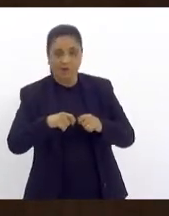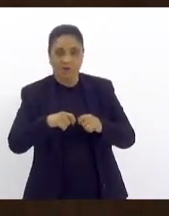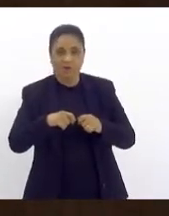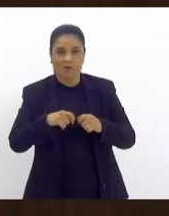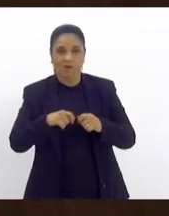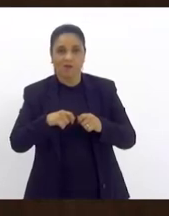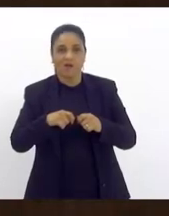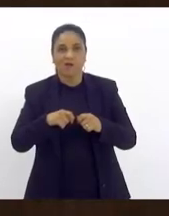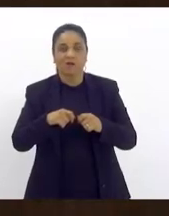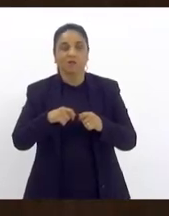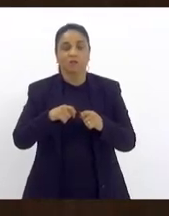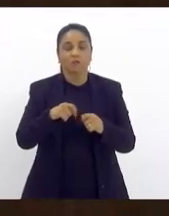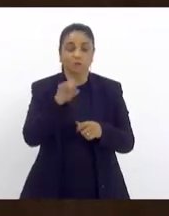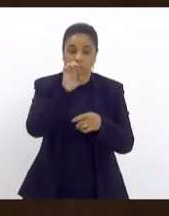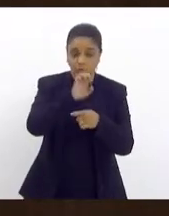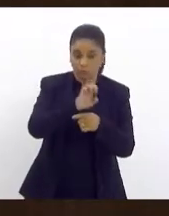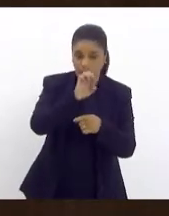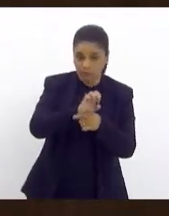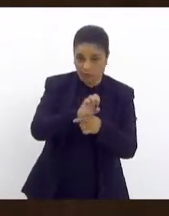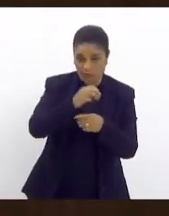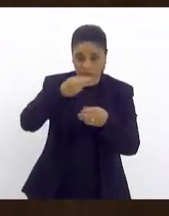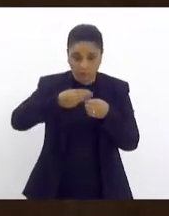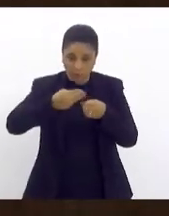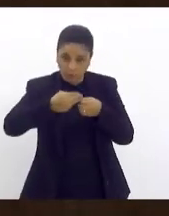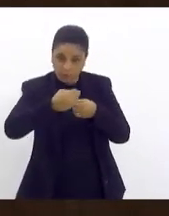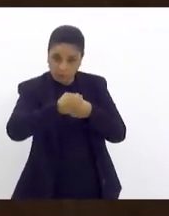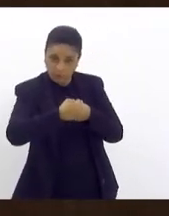do estado dos municípios